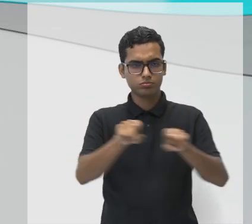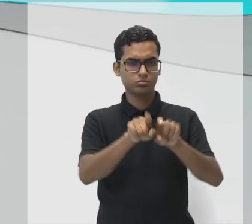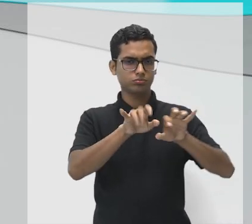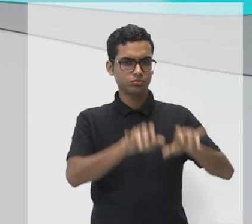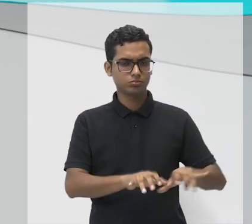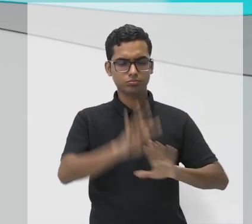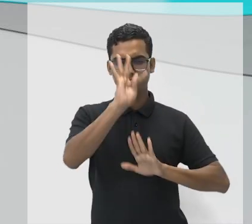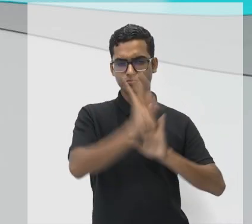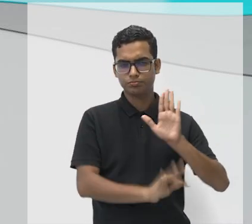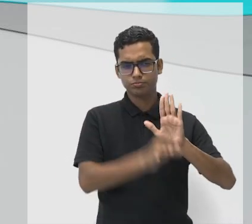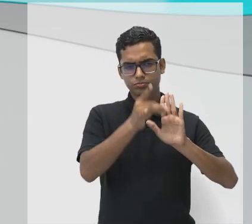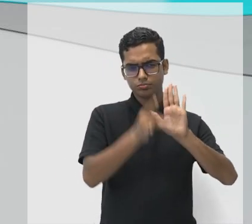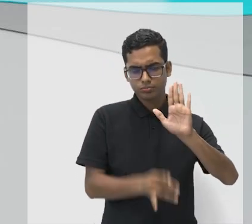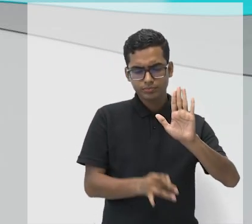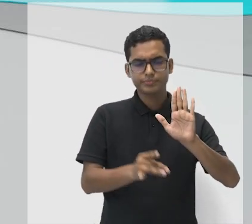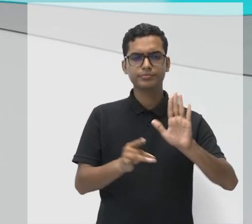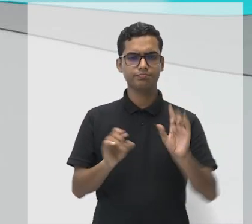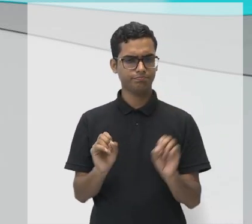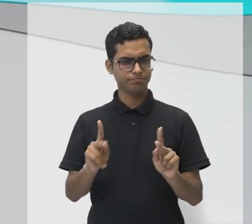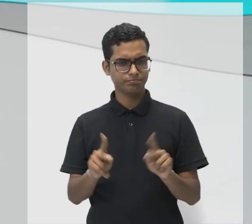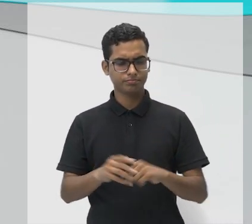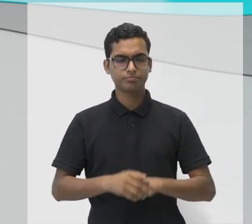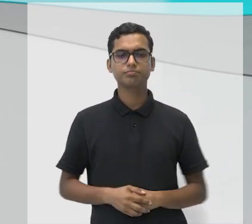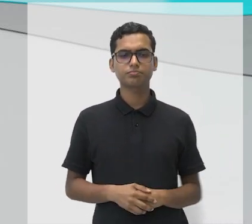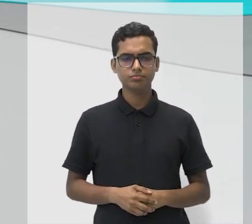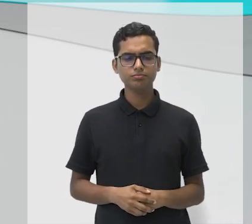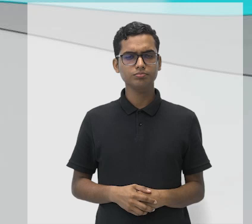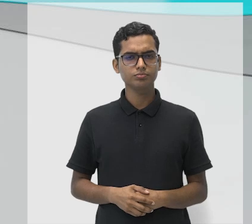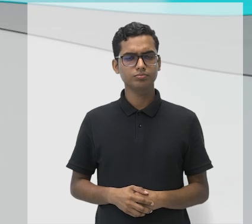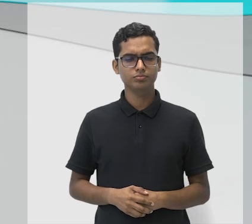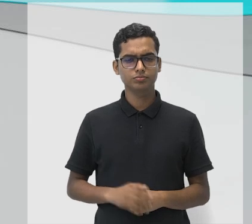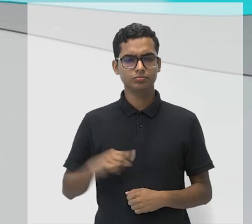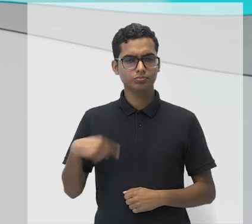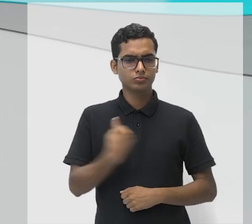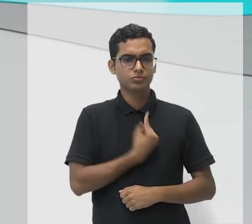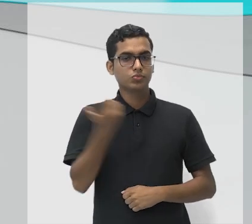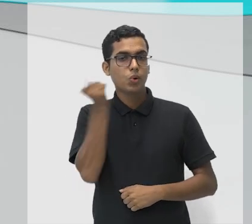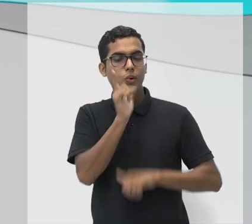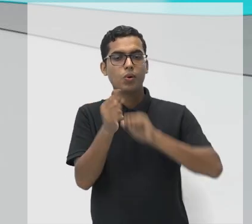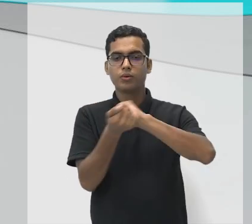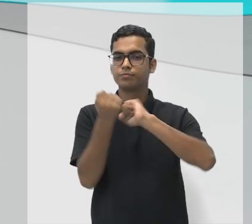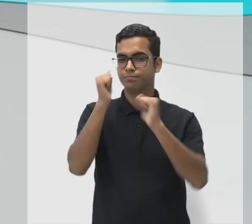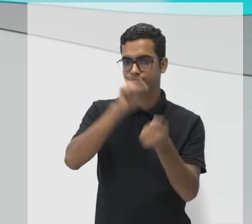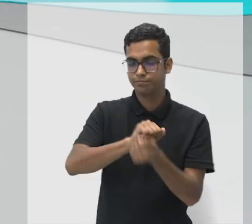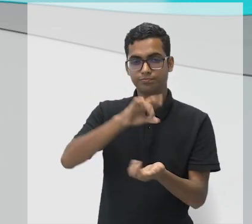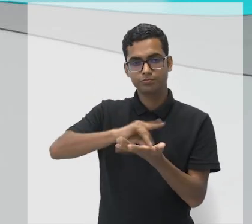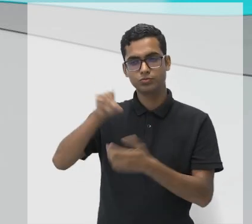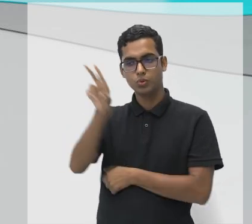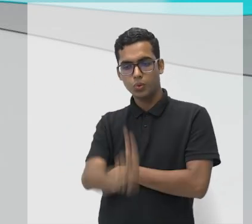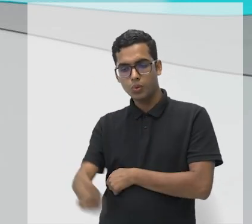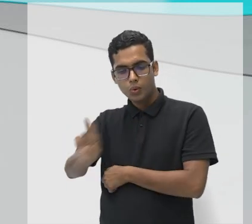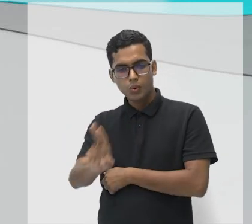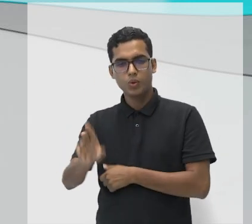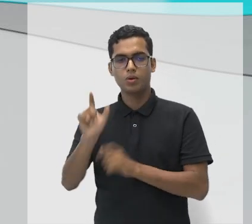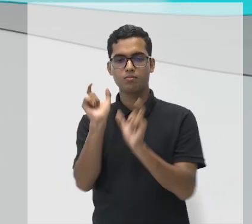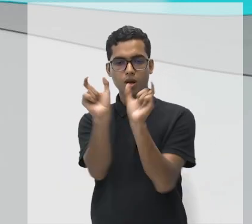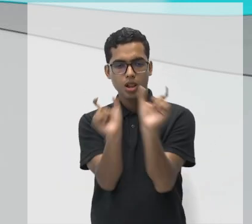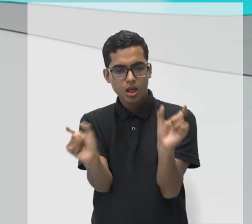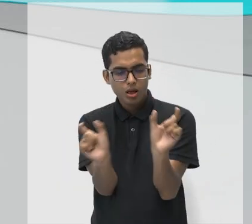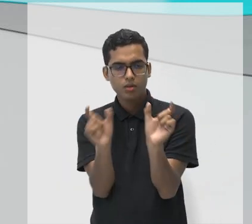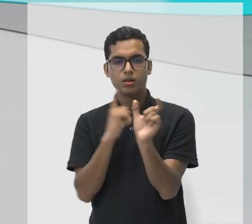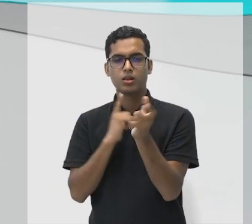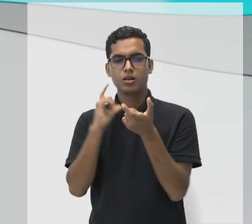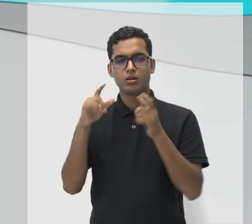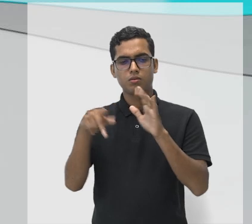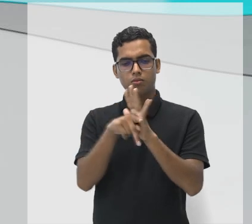falo em texto escrito, é sempre aquela necessidade, né, da gente fazer aquela adequação utilizando conectivos, né, que são as